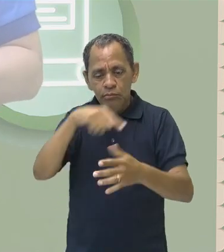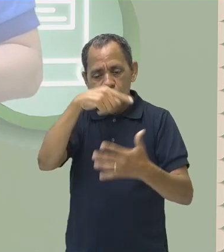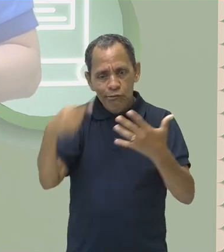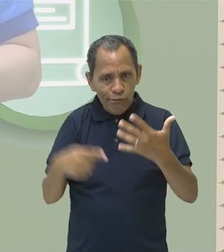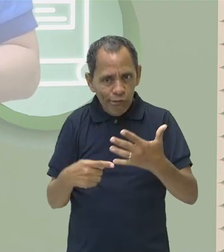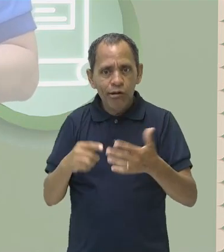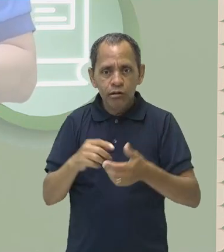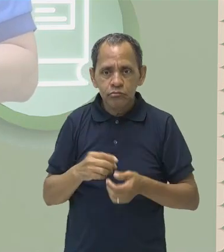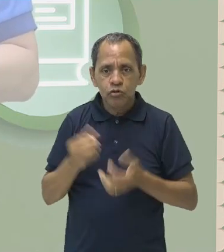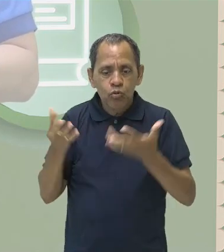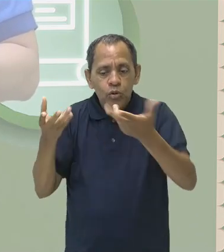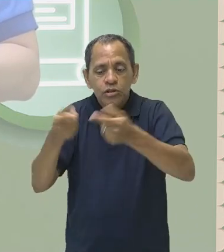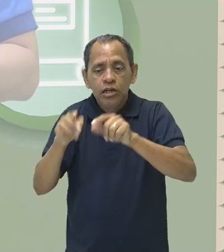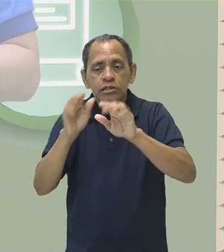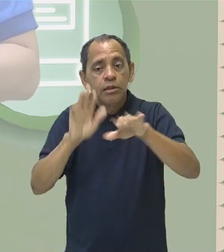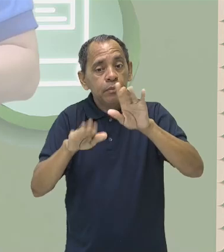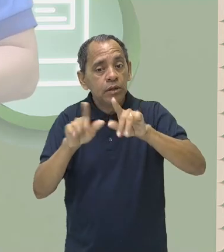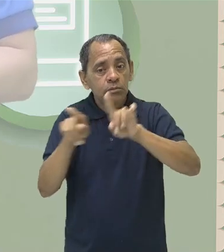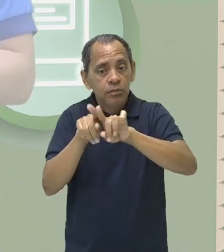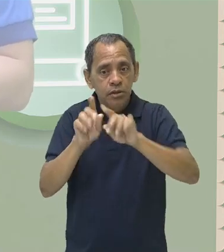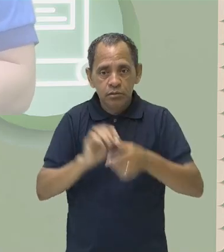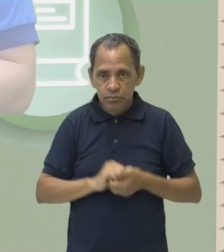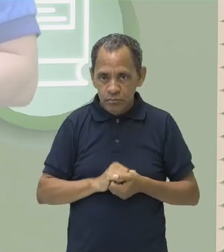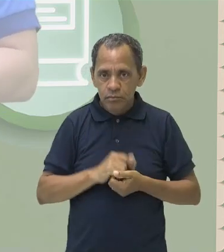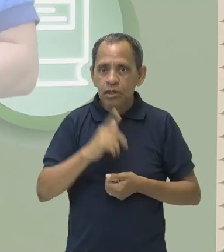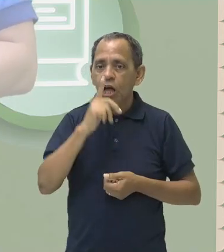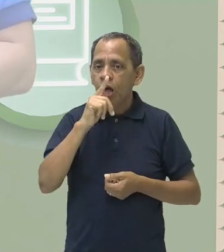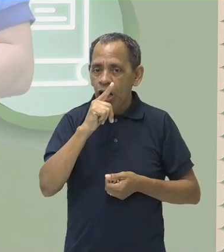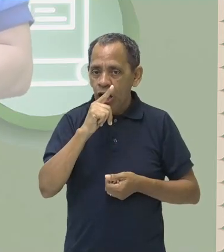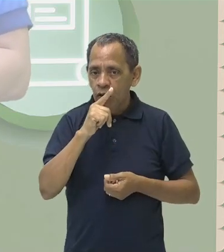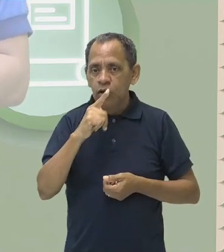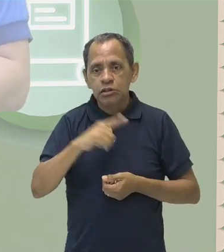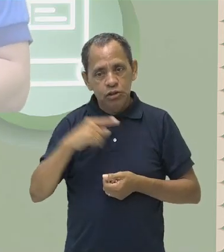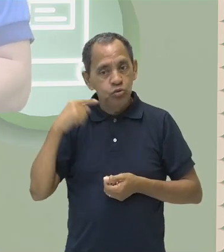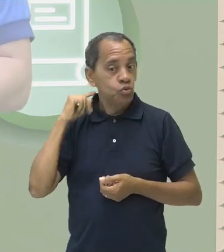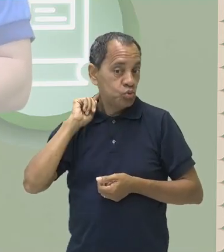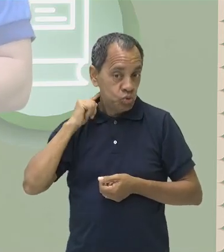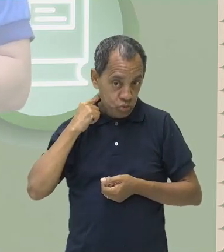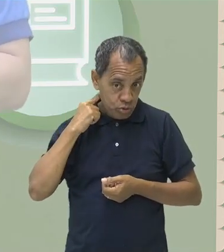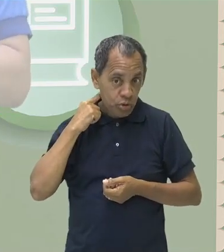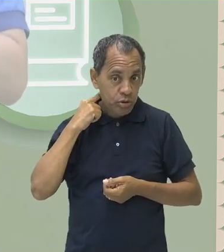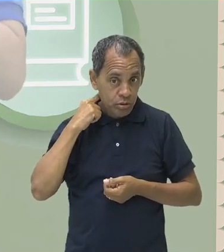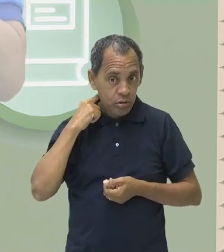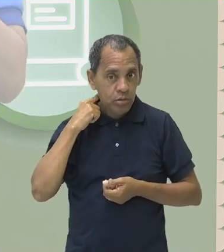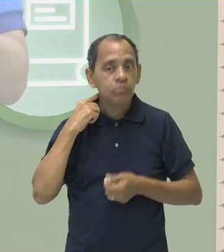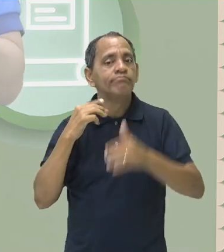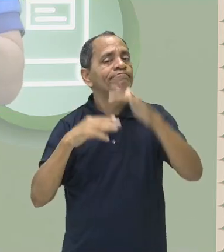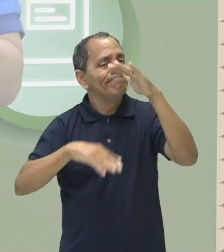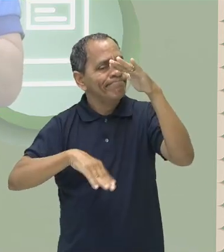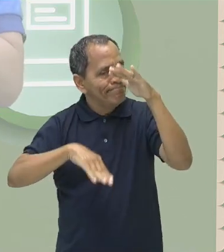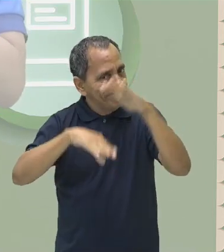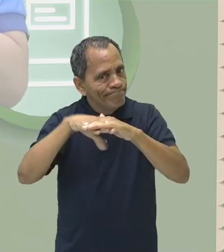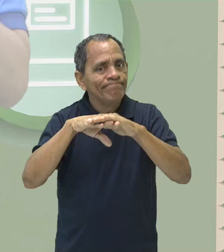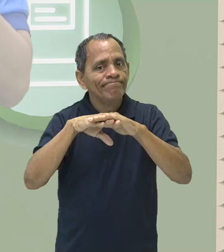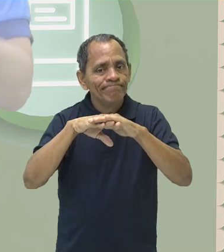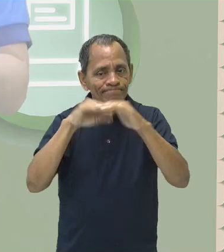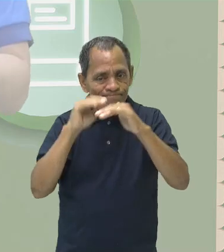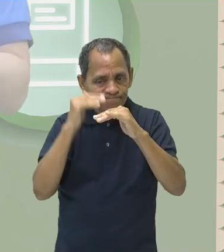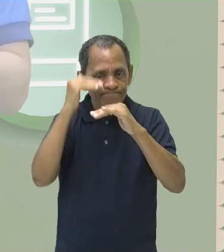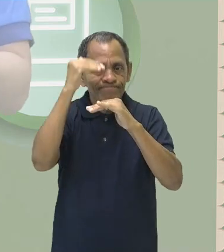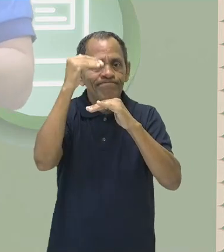Então, da água que significa o quê? Que constituem impurezas que alcançam valores, às vezes, superiores